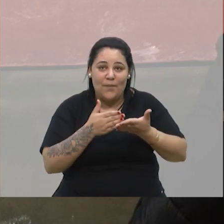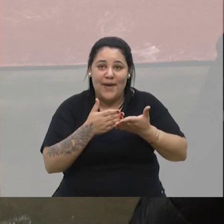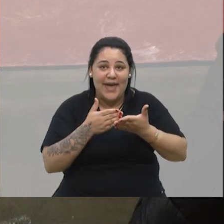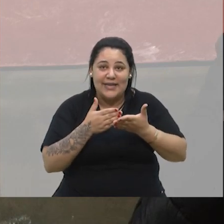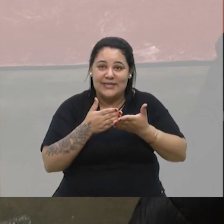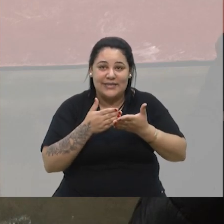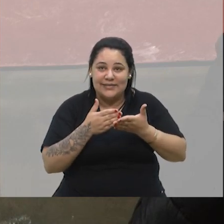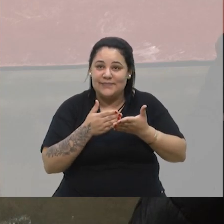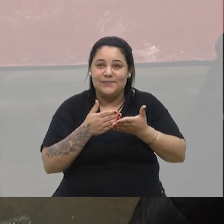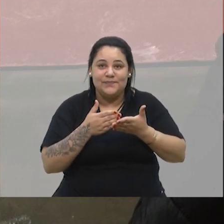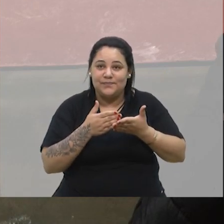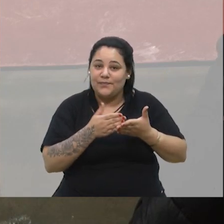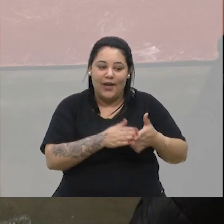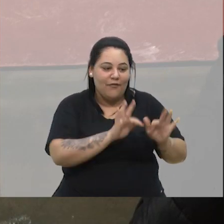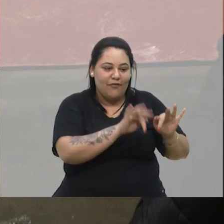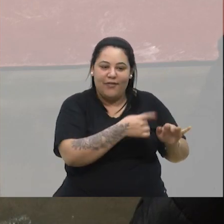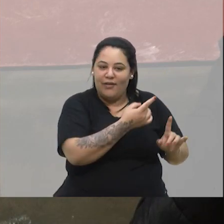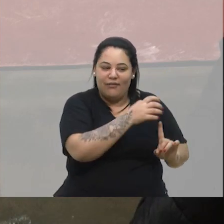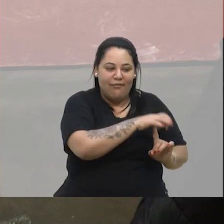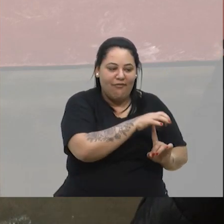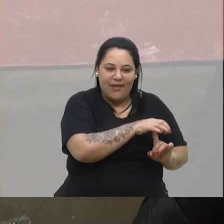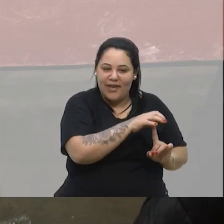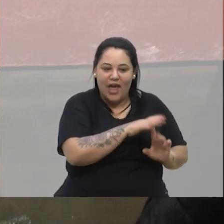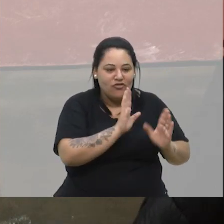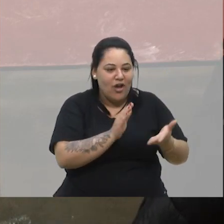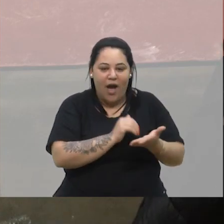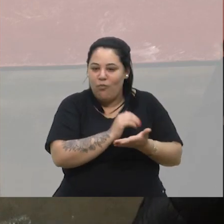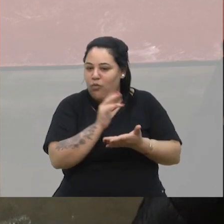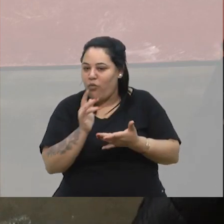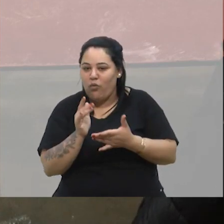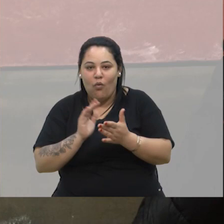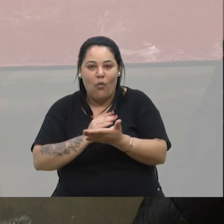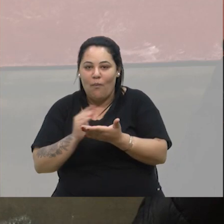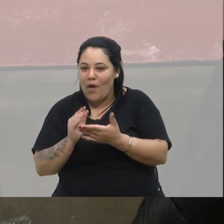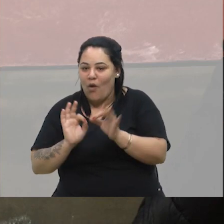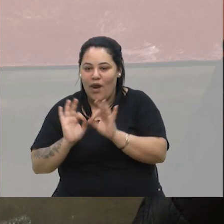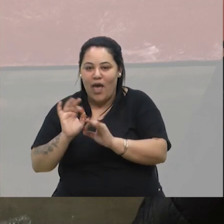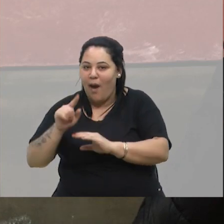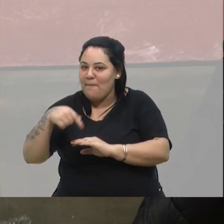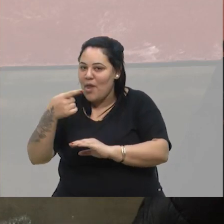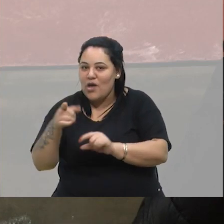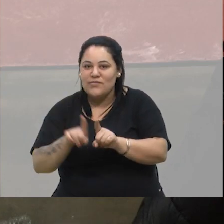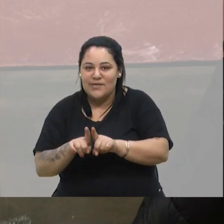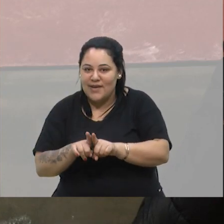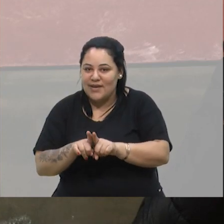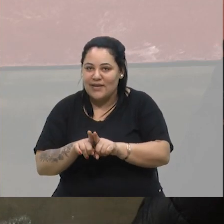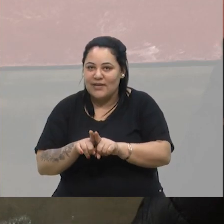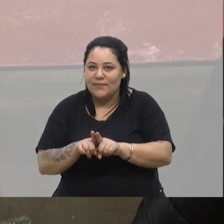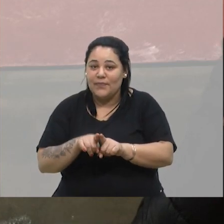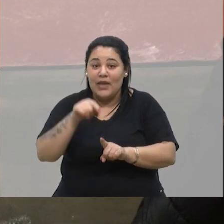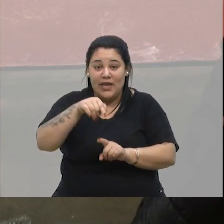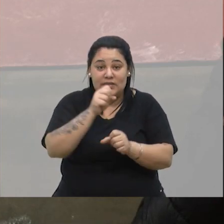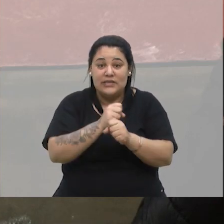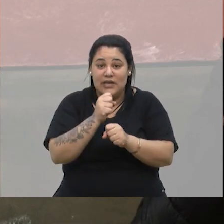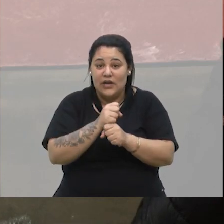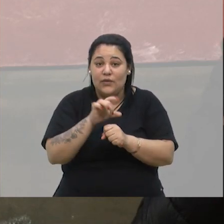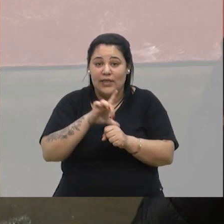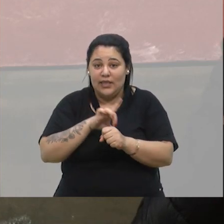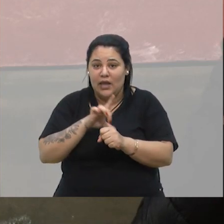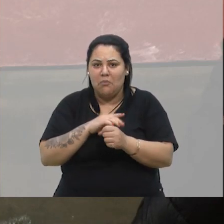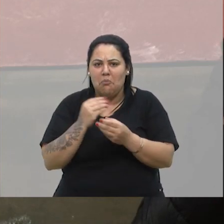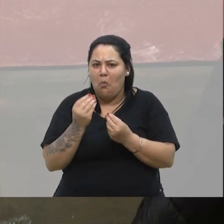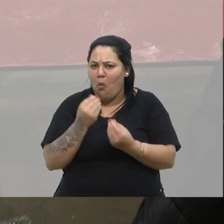já começa as tratativas na sequência, assim, terminou a feira, a gente já começa a planejar a próxima. Esse ano, então, a